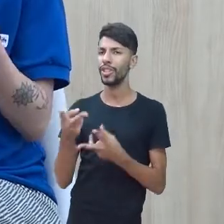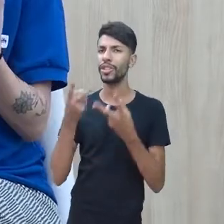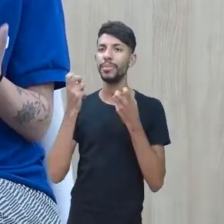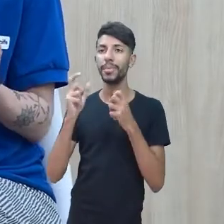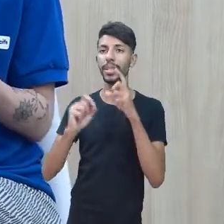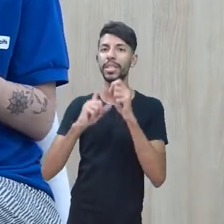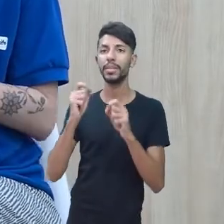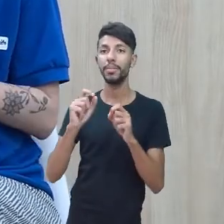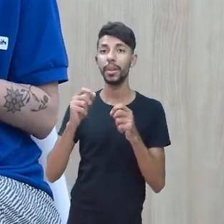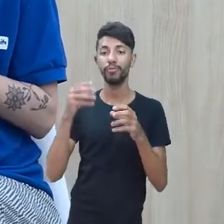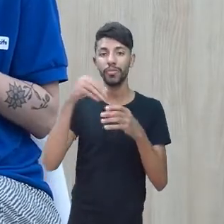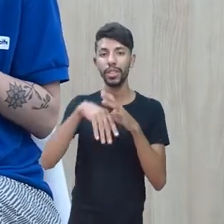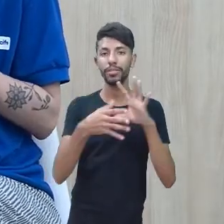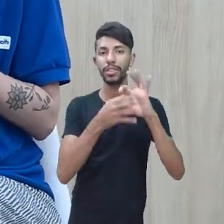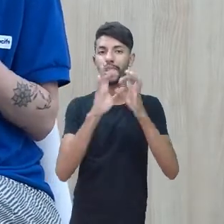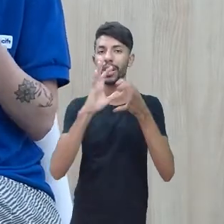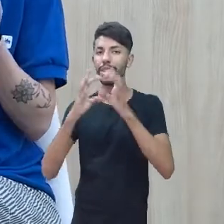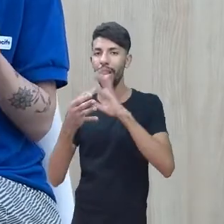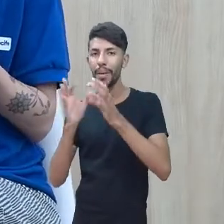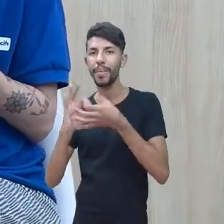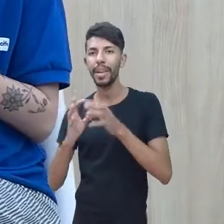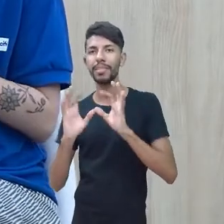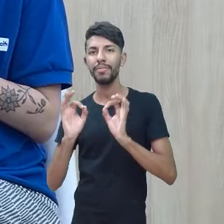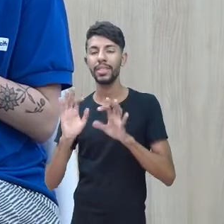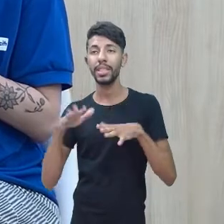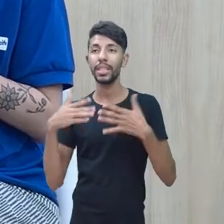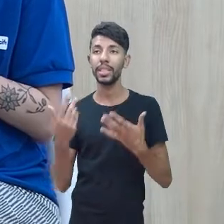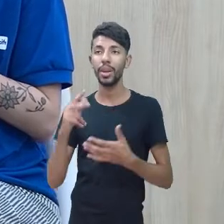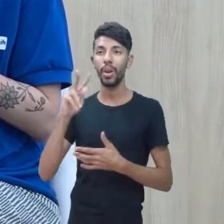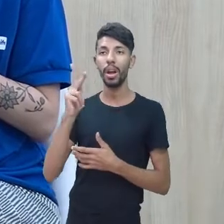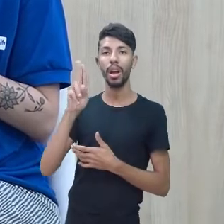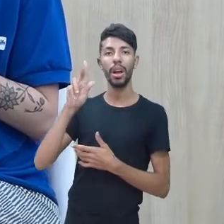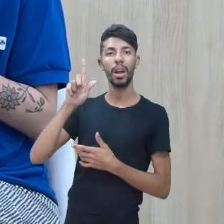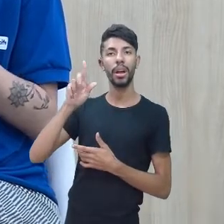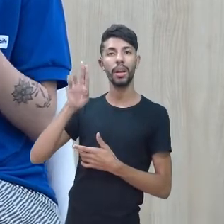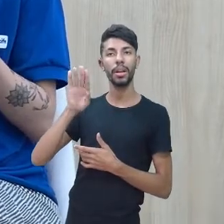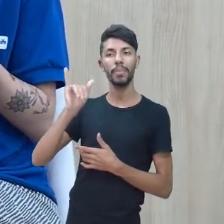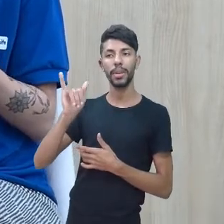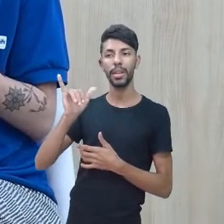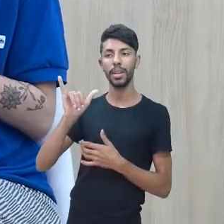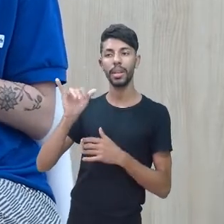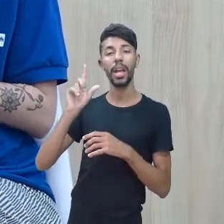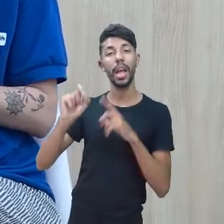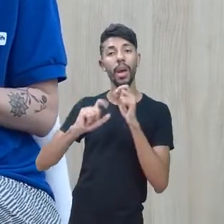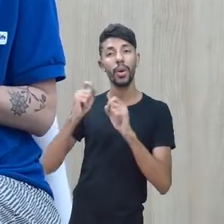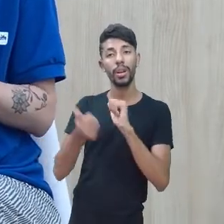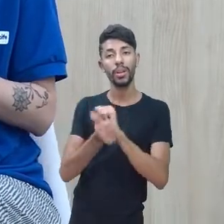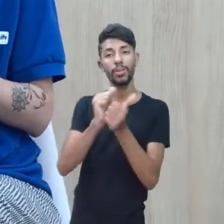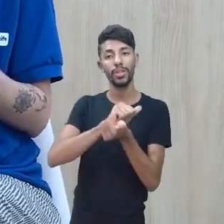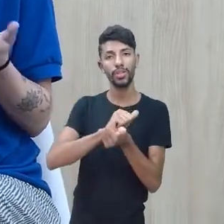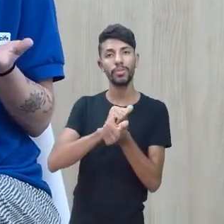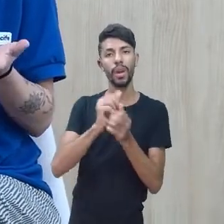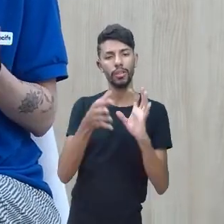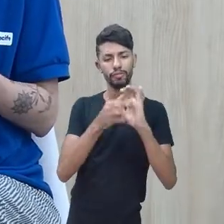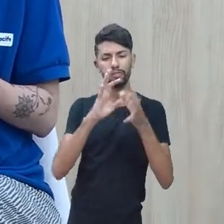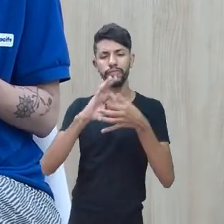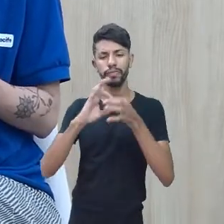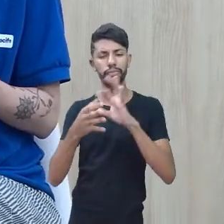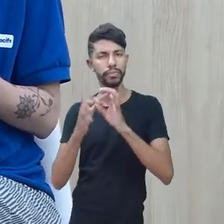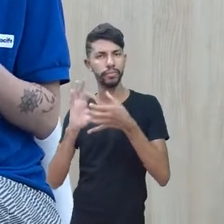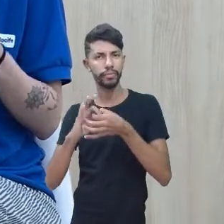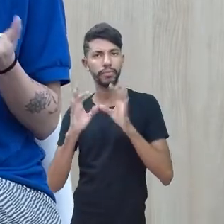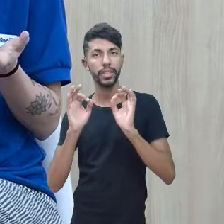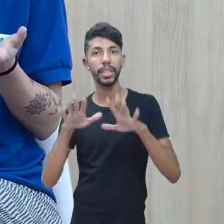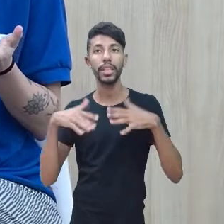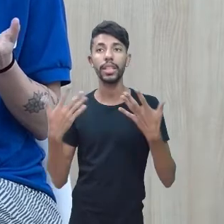as Olimpíadas aí, e a gente sabe o rugby, que é um esporte olímpico,